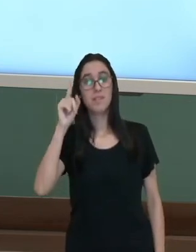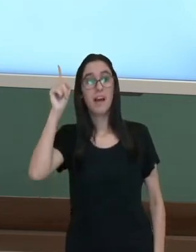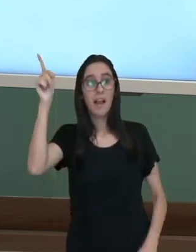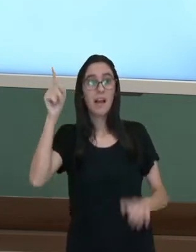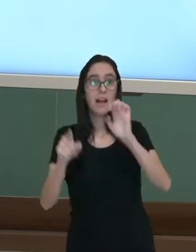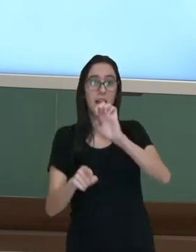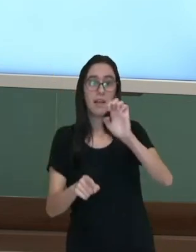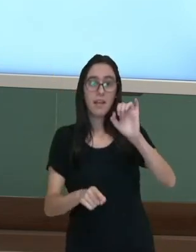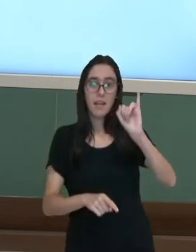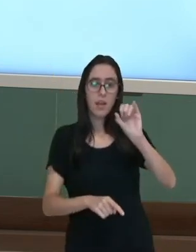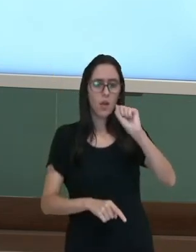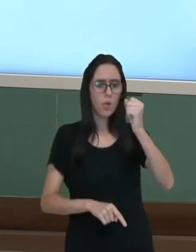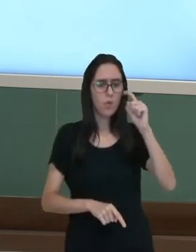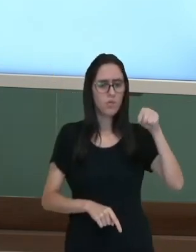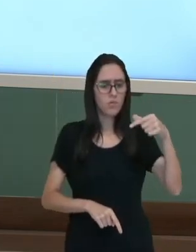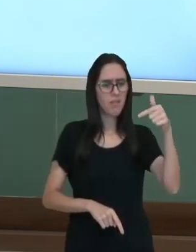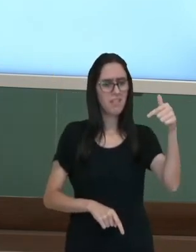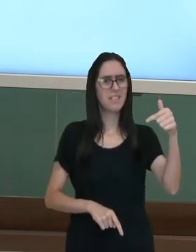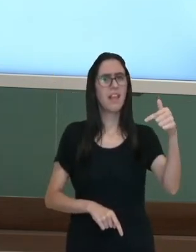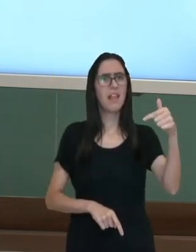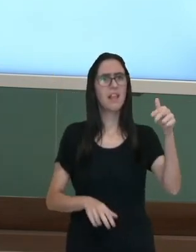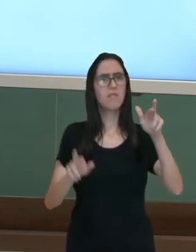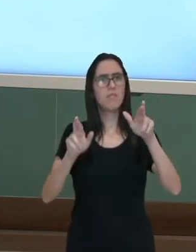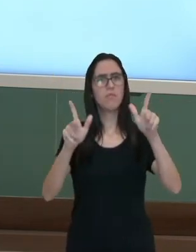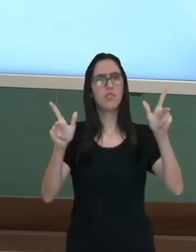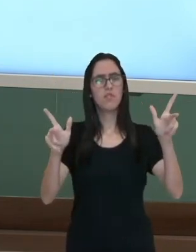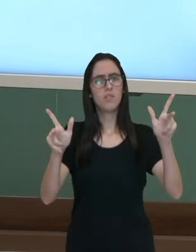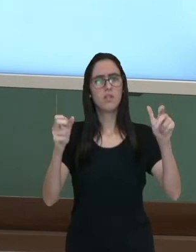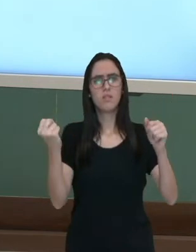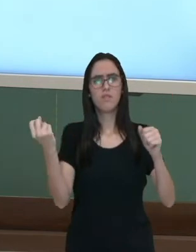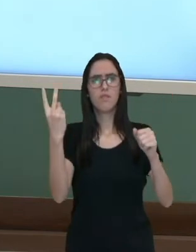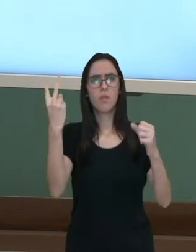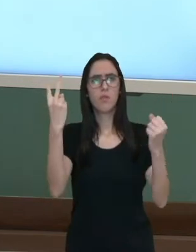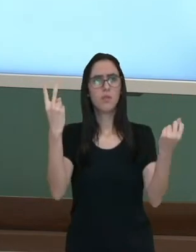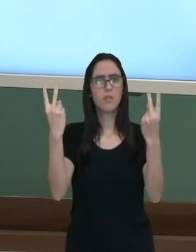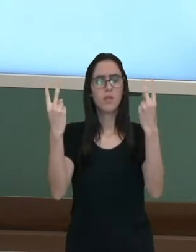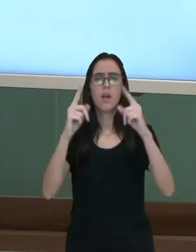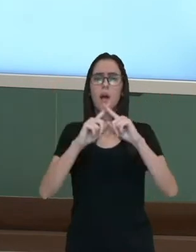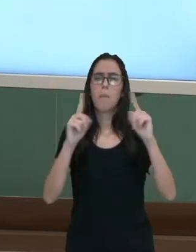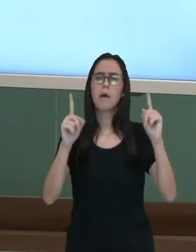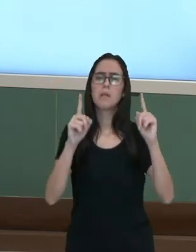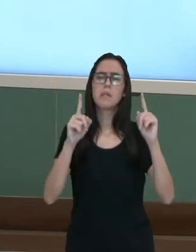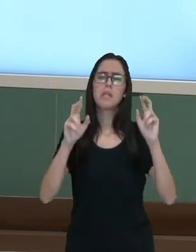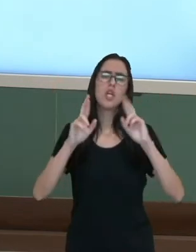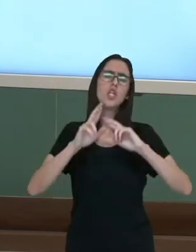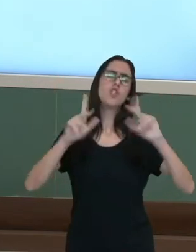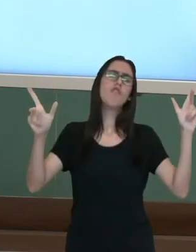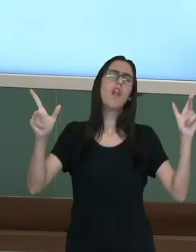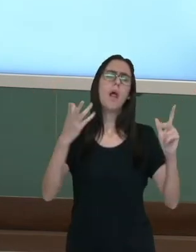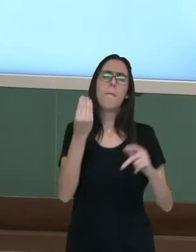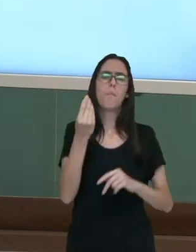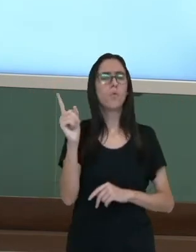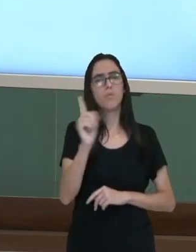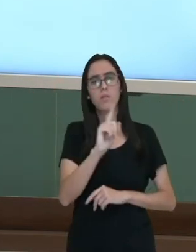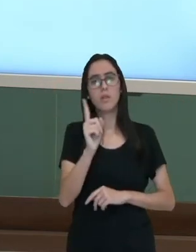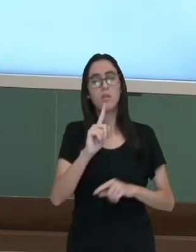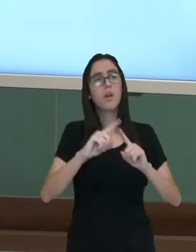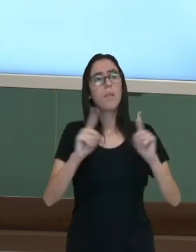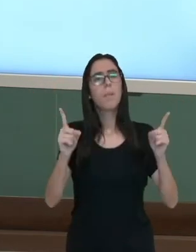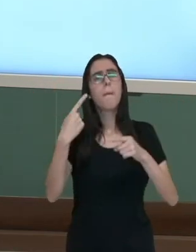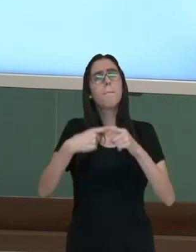8,7 metros por segundo, e que esses valores não são muito diferentes, por que os astronautas parecem estar flutuando dentro da